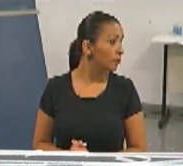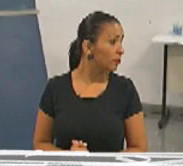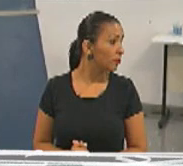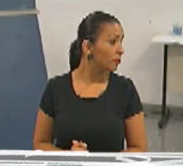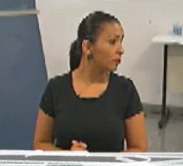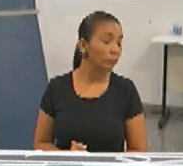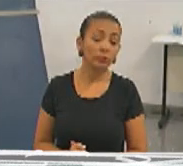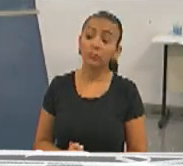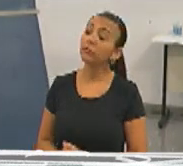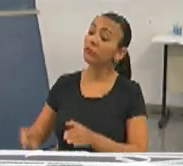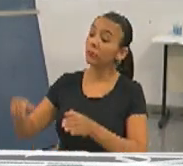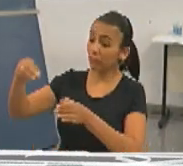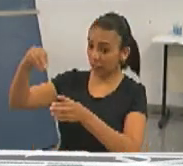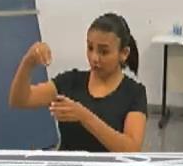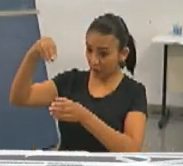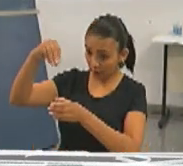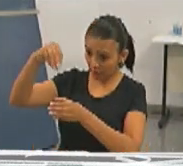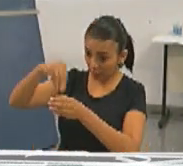Dentro